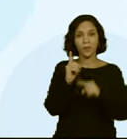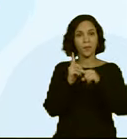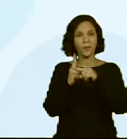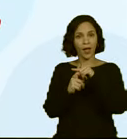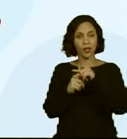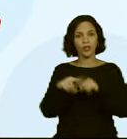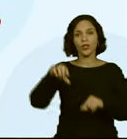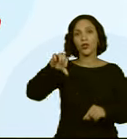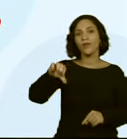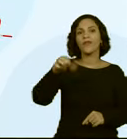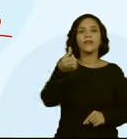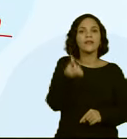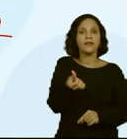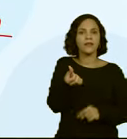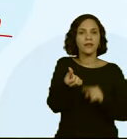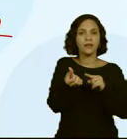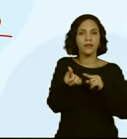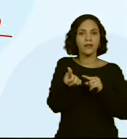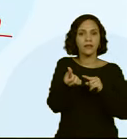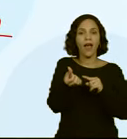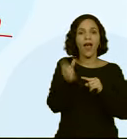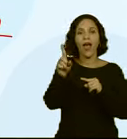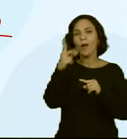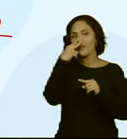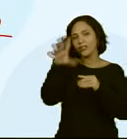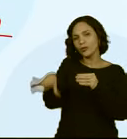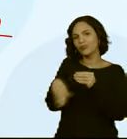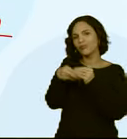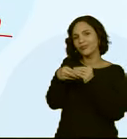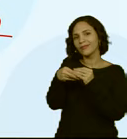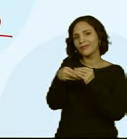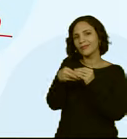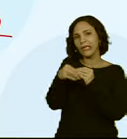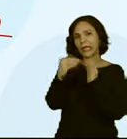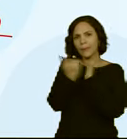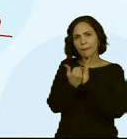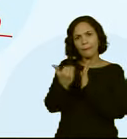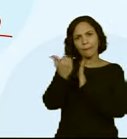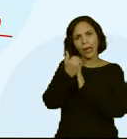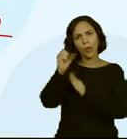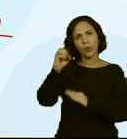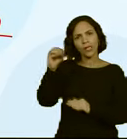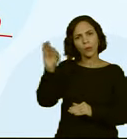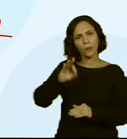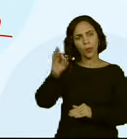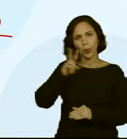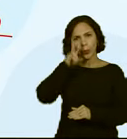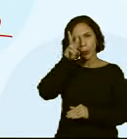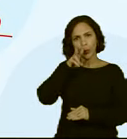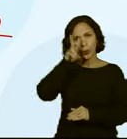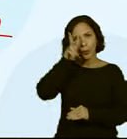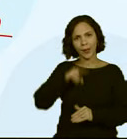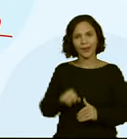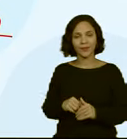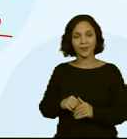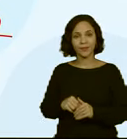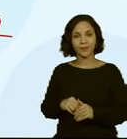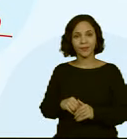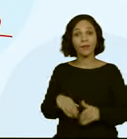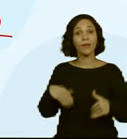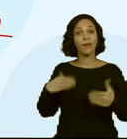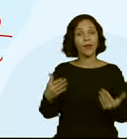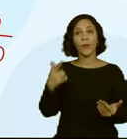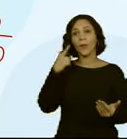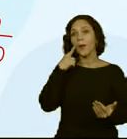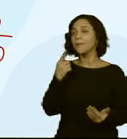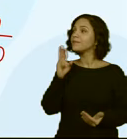verdade são os é o acréscimo somos oitenta por cento a mais certo então